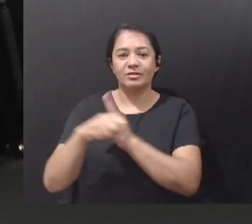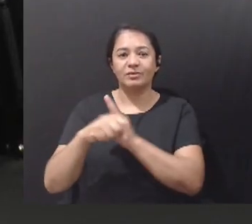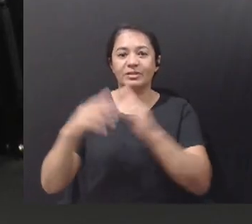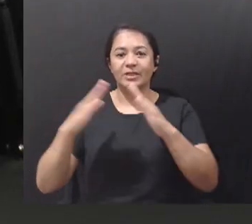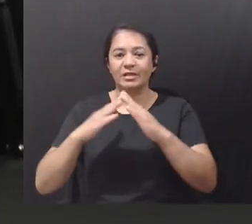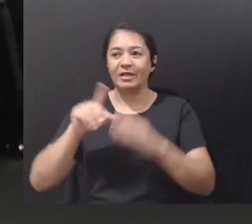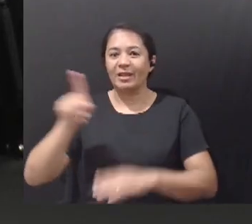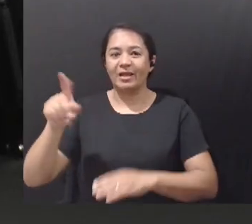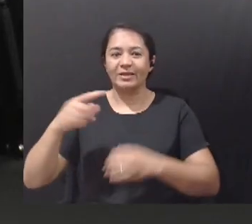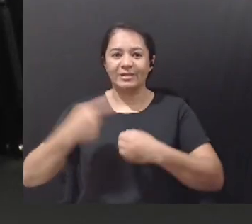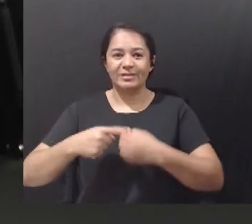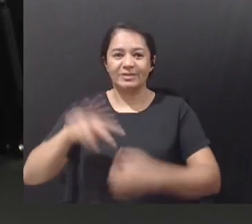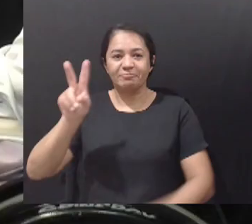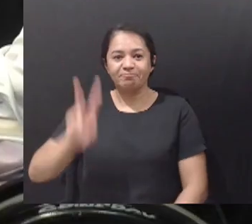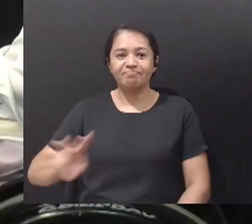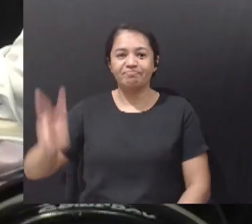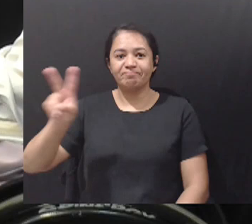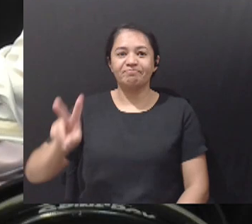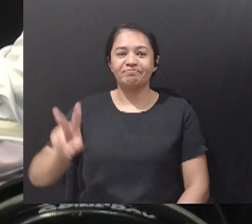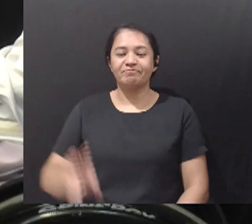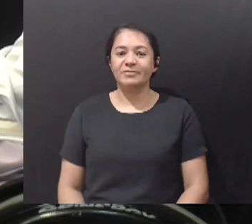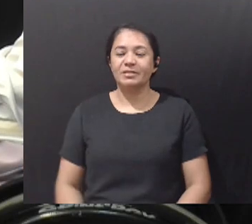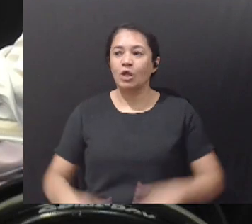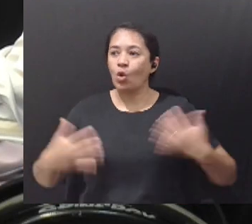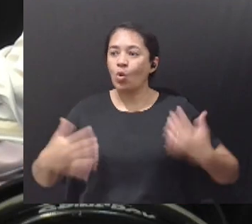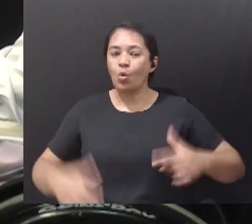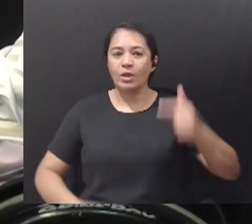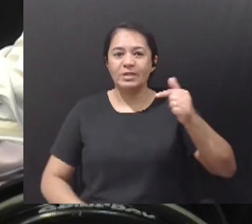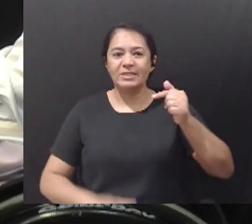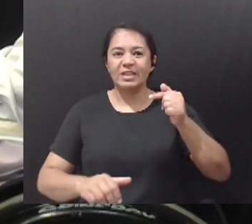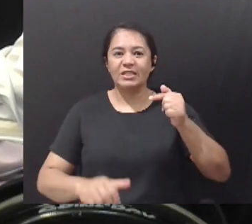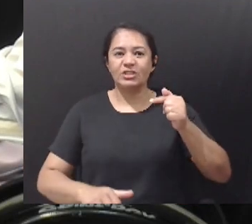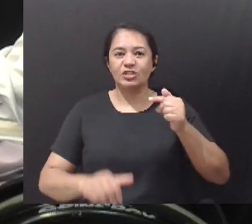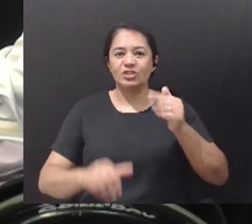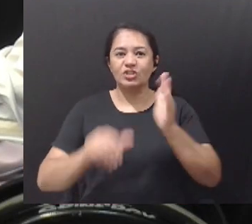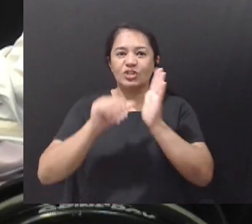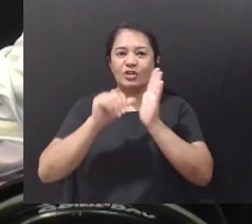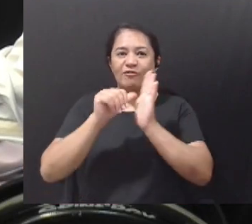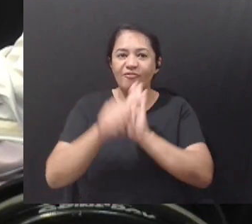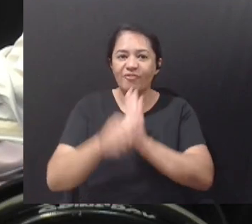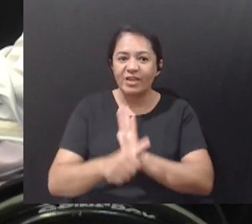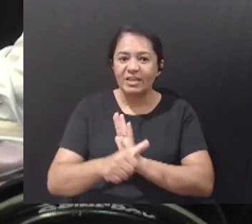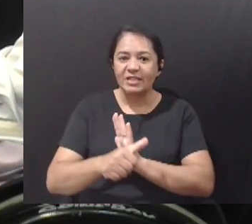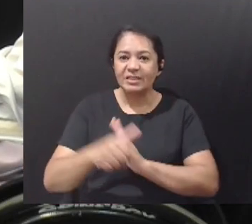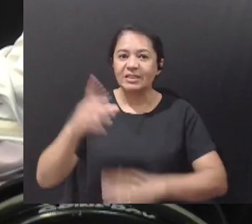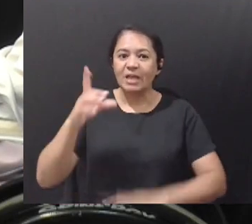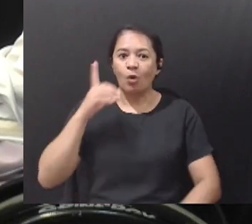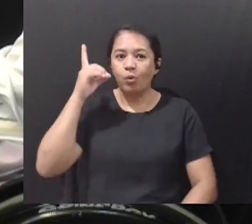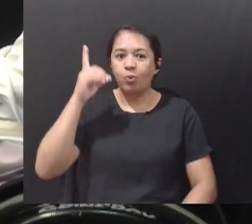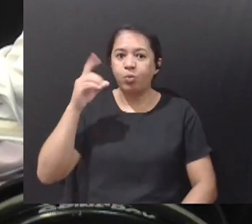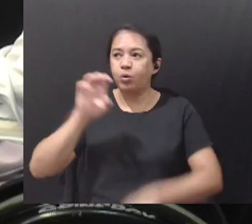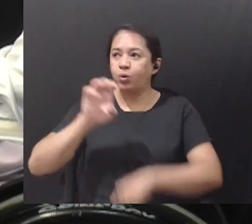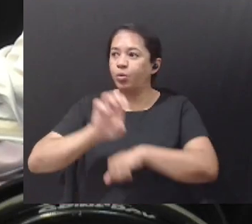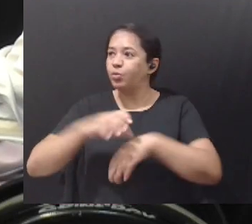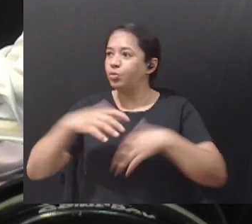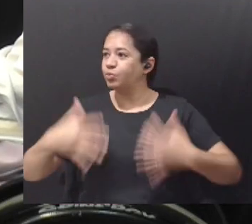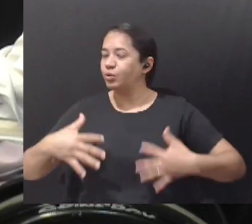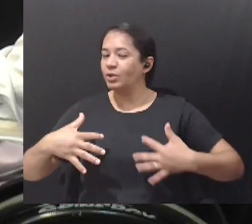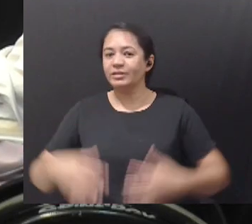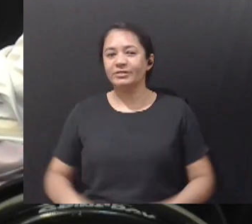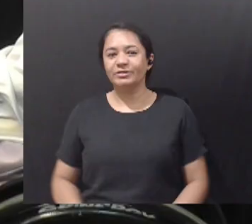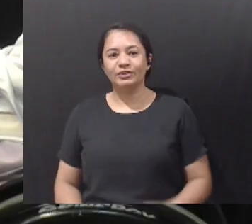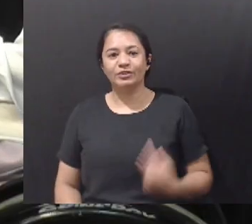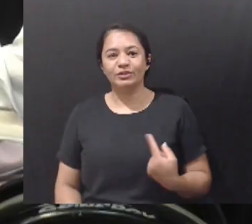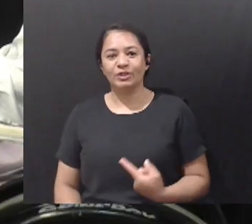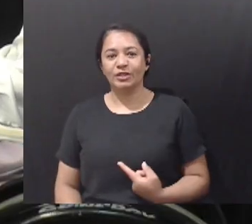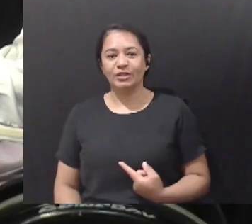Valinhos. 7 vezes deputada estadual. Eu queria que você falasse, daquele momento, a gente vai sair um pouquinho já